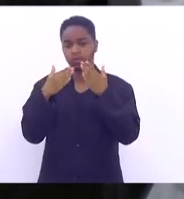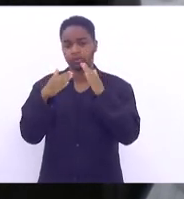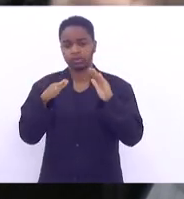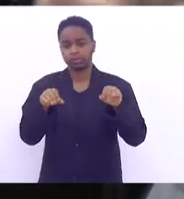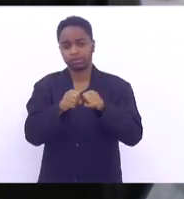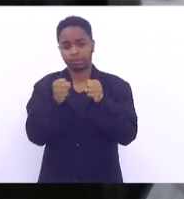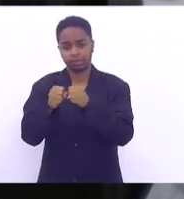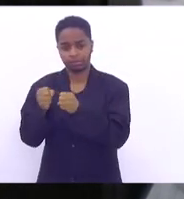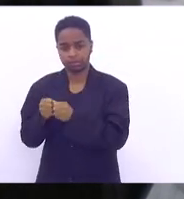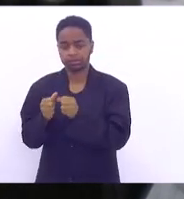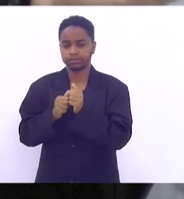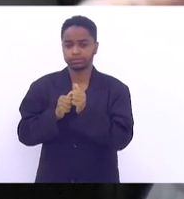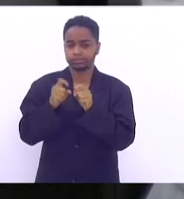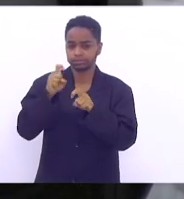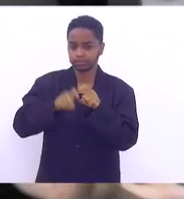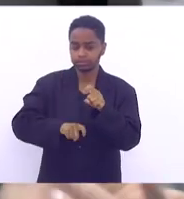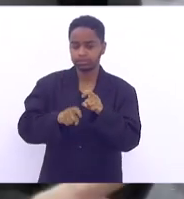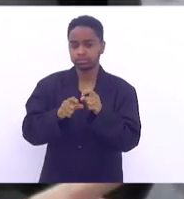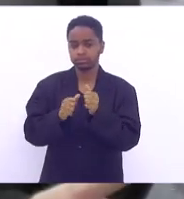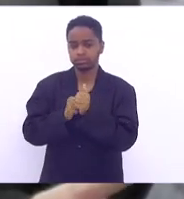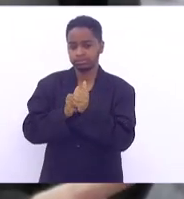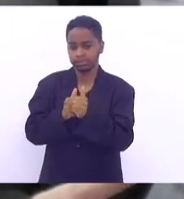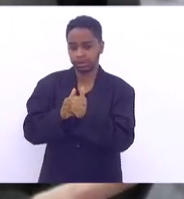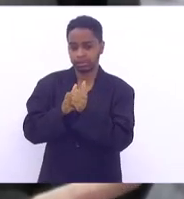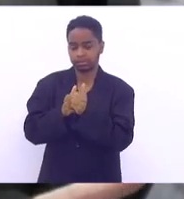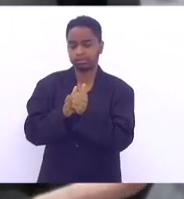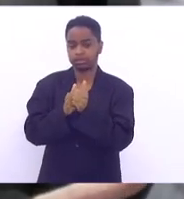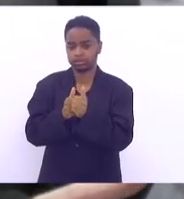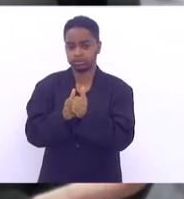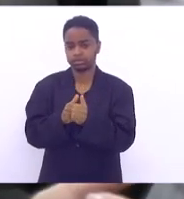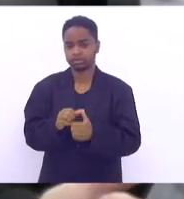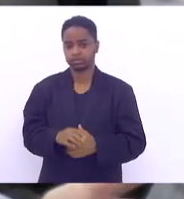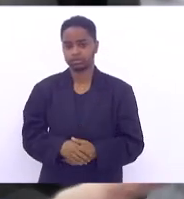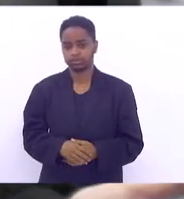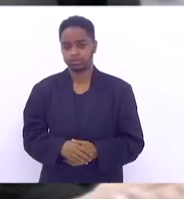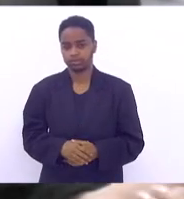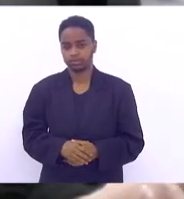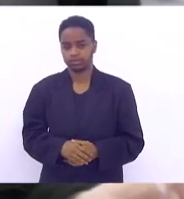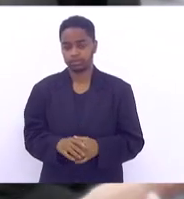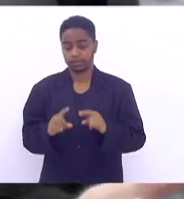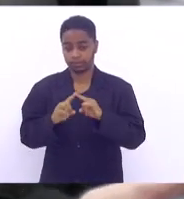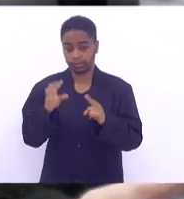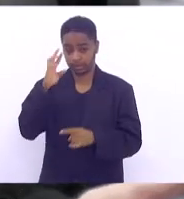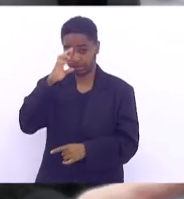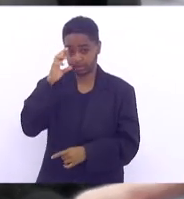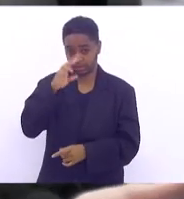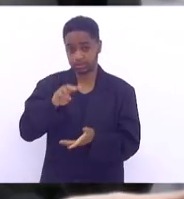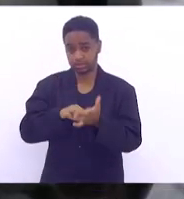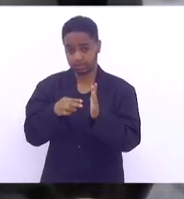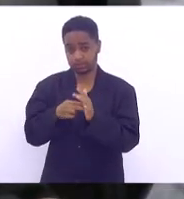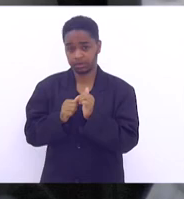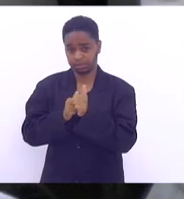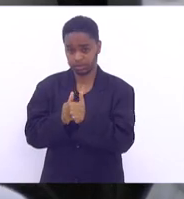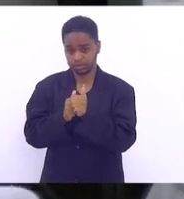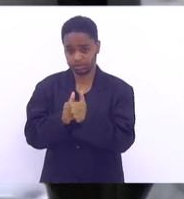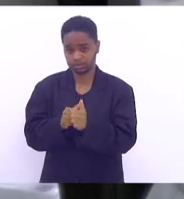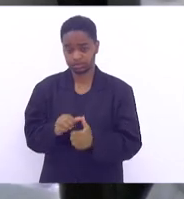sexual, perseguição, que é o stalking. Mas stalking é perseguição.